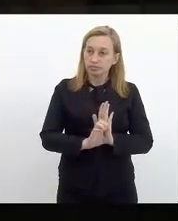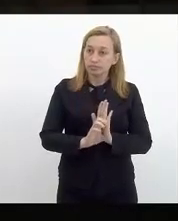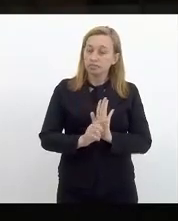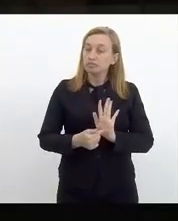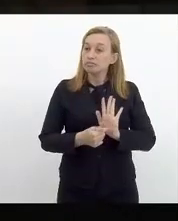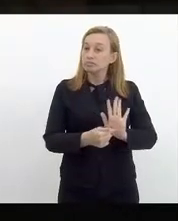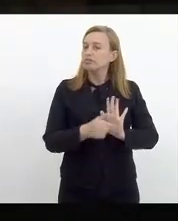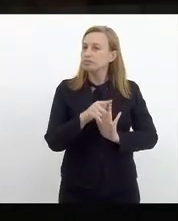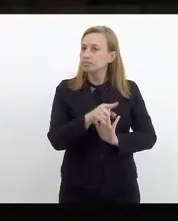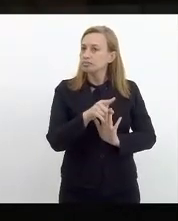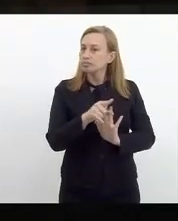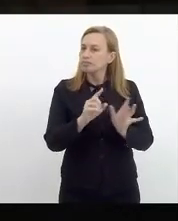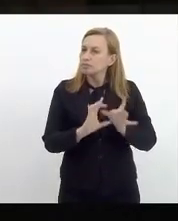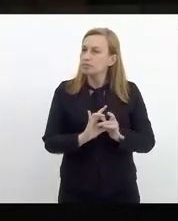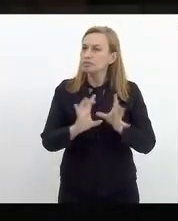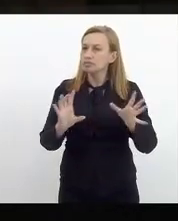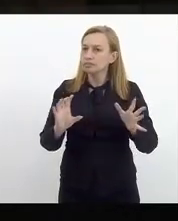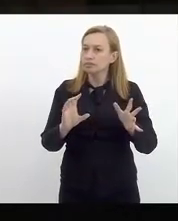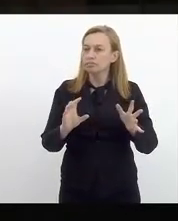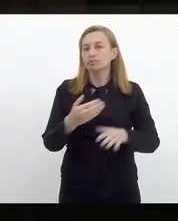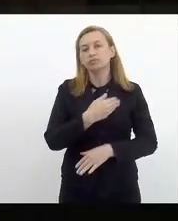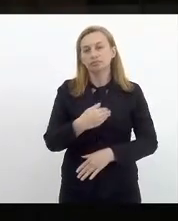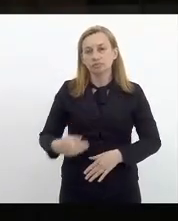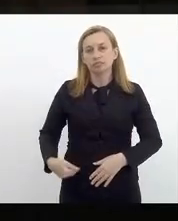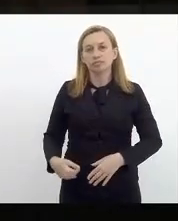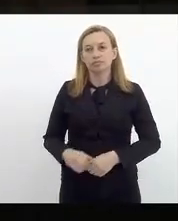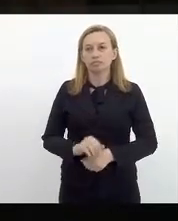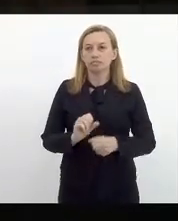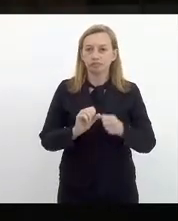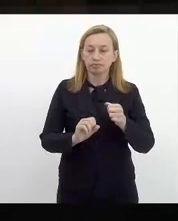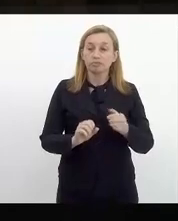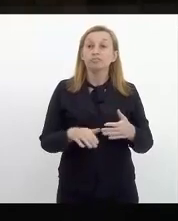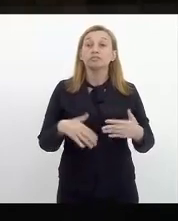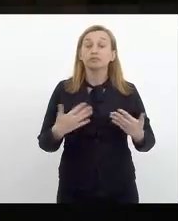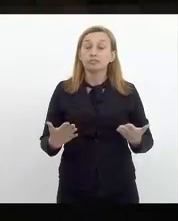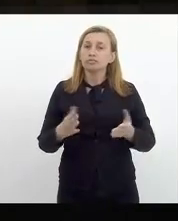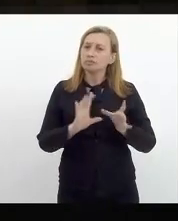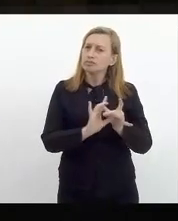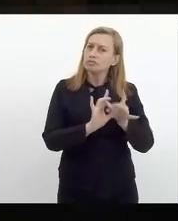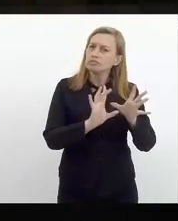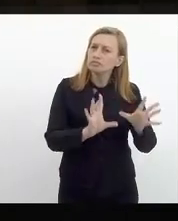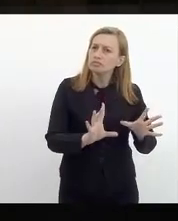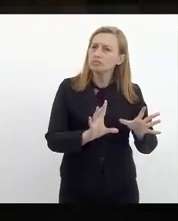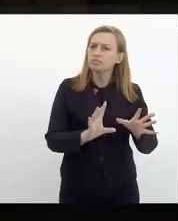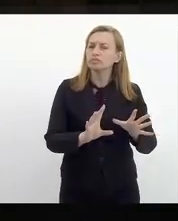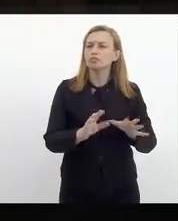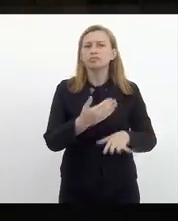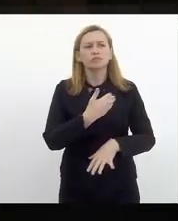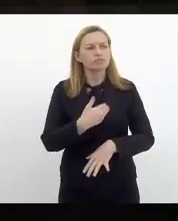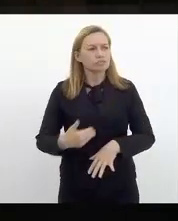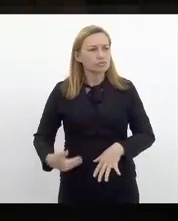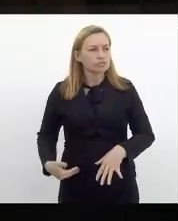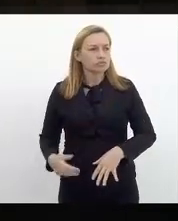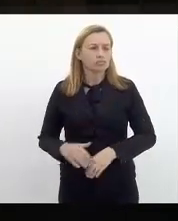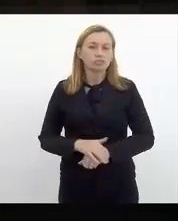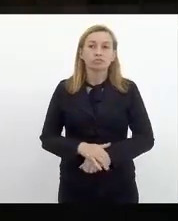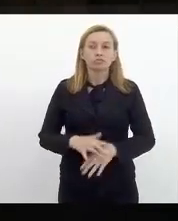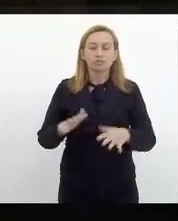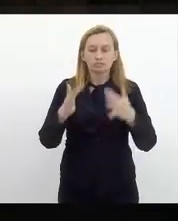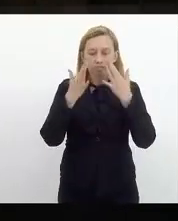colocado aqui que autoriza o governo a fazer isso então nós estamos autorizando o governo